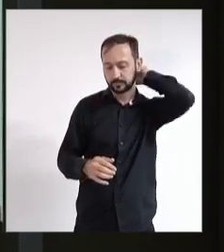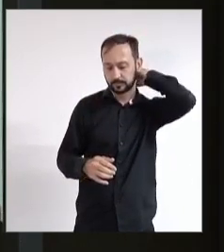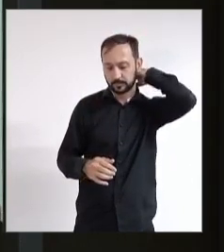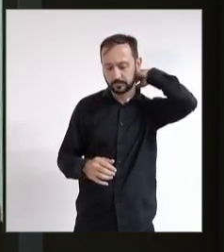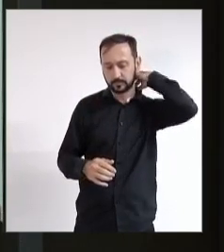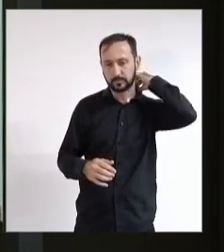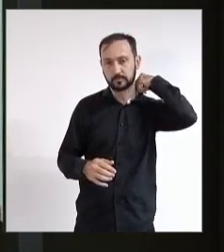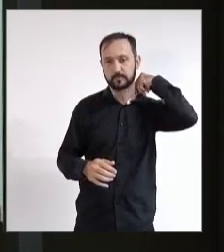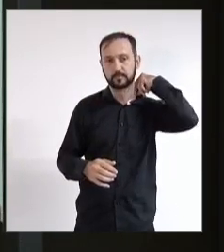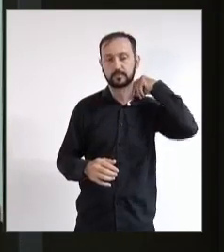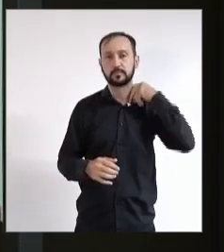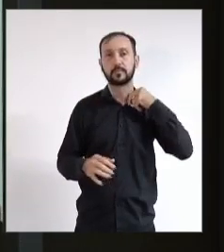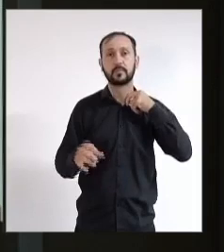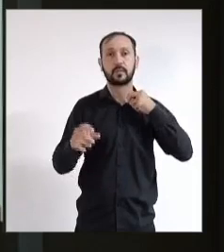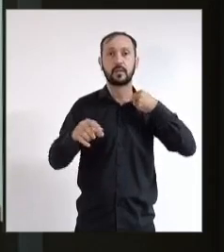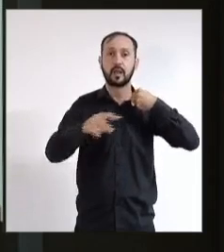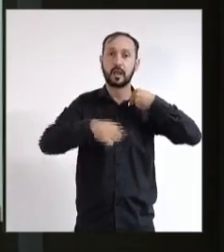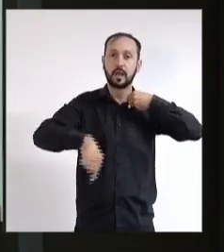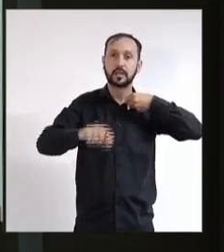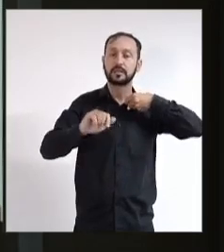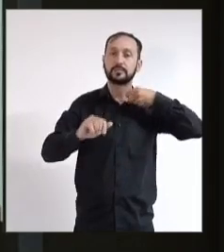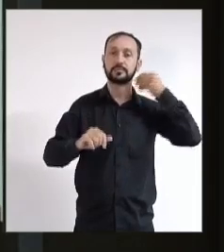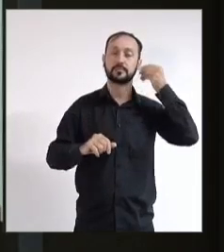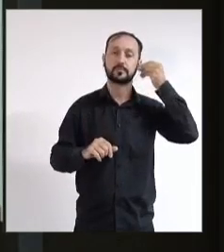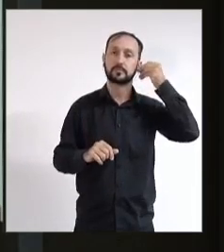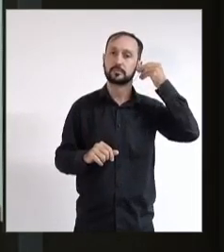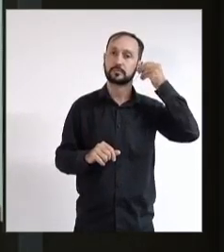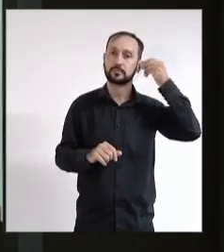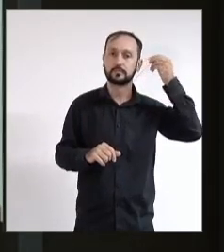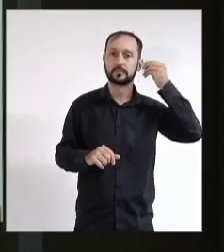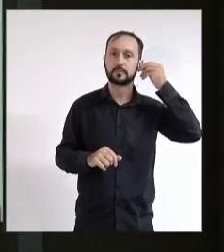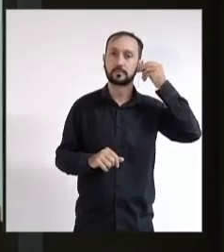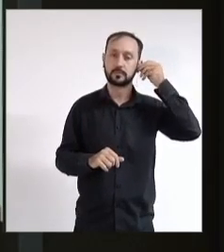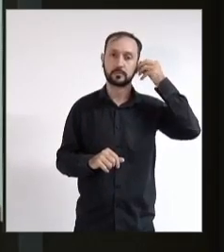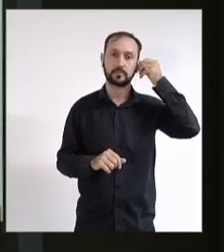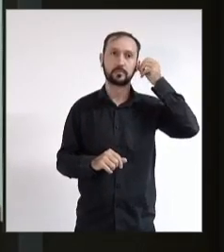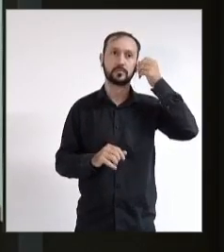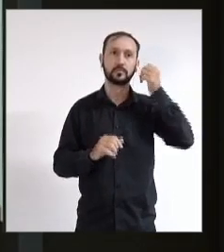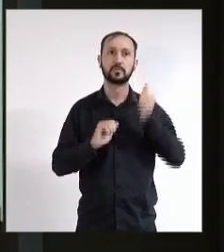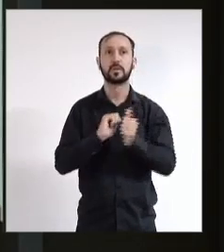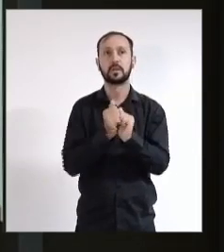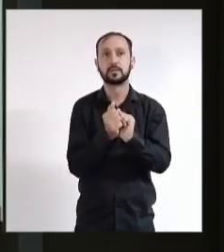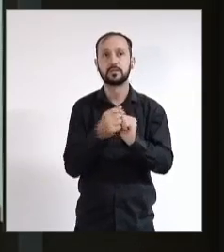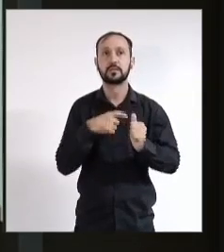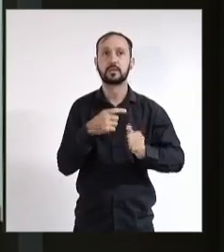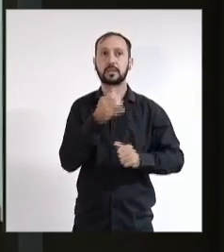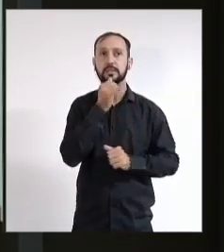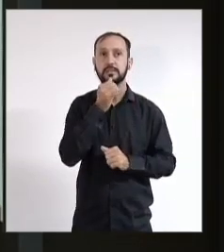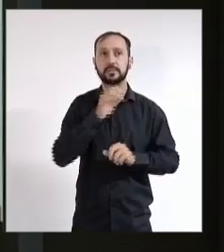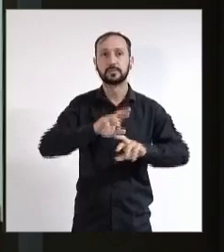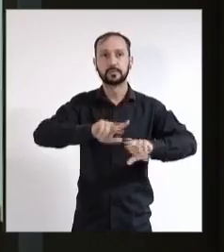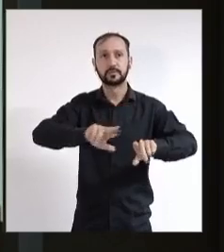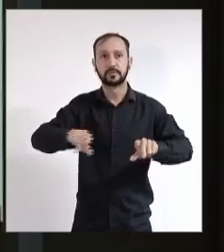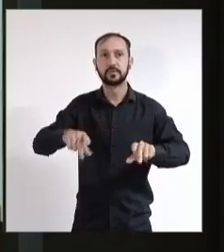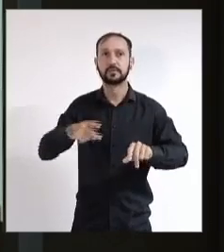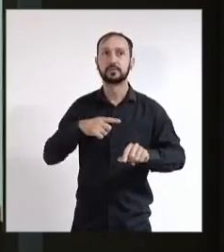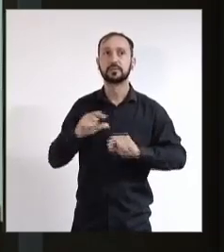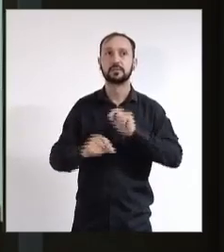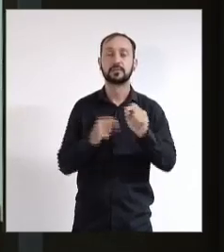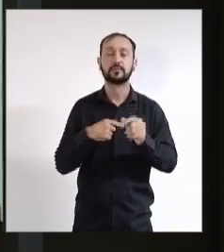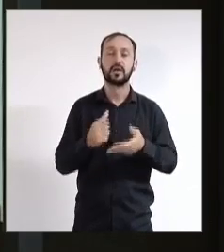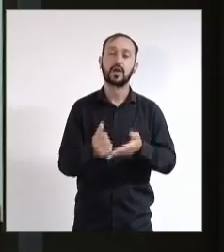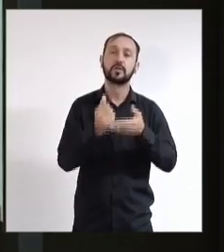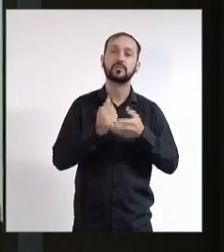são tidas como áreas de lazer e educação cultura até mesmo religião a gente conhece muitos exemplos nesse sentido e ela vai